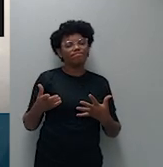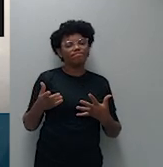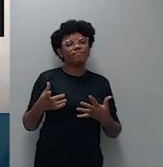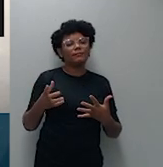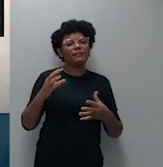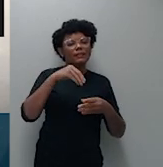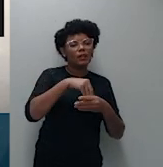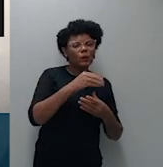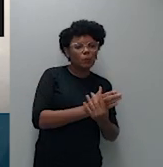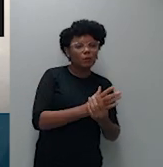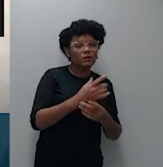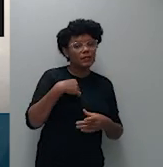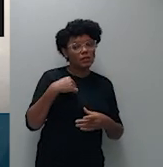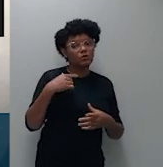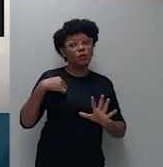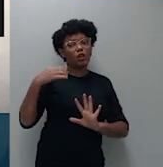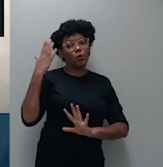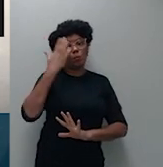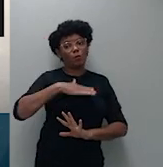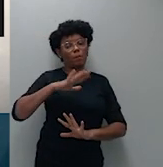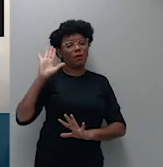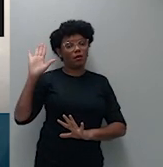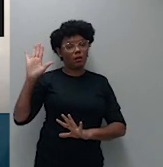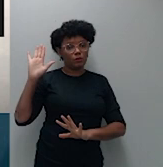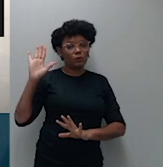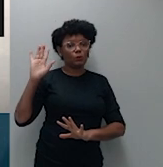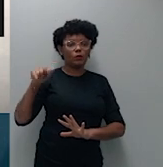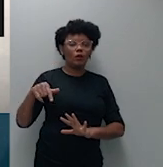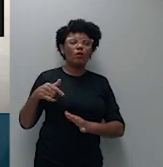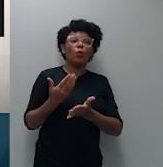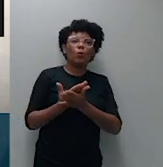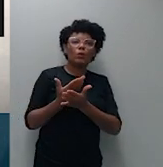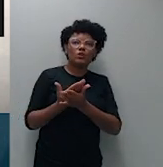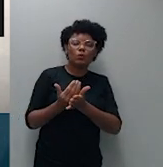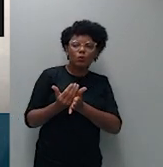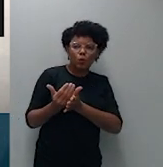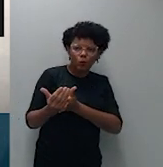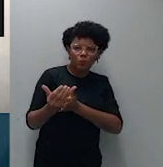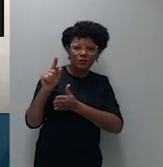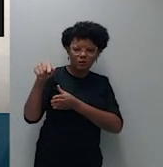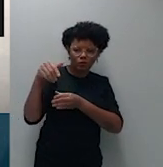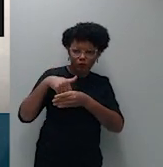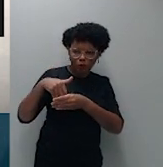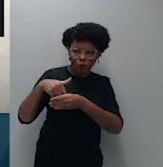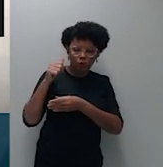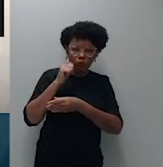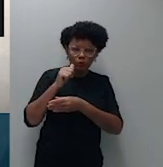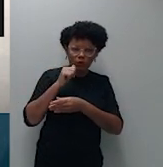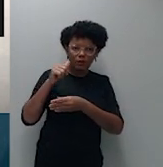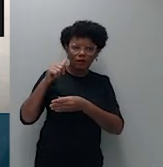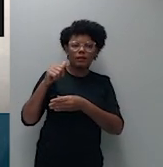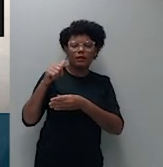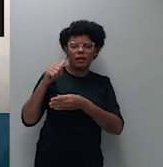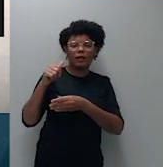e vou me comprometer a fazendo um estudo a partir do voto da ministra